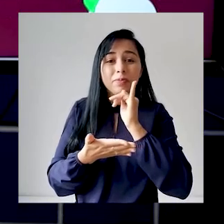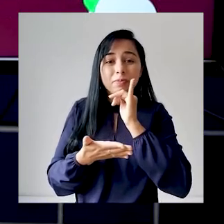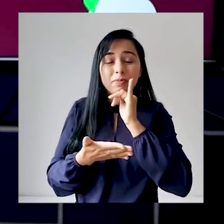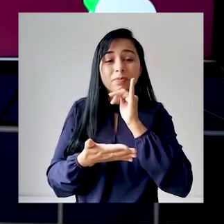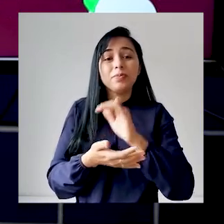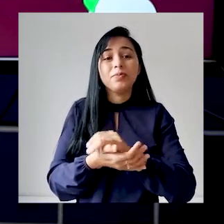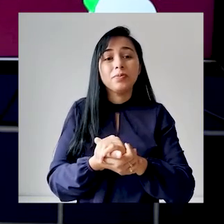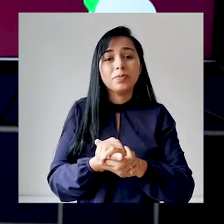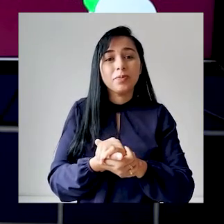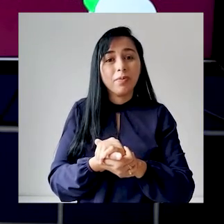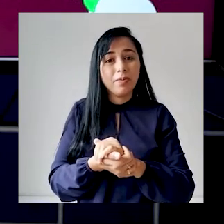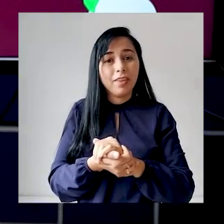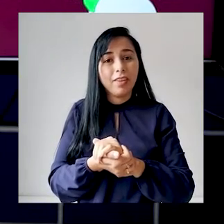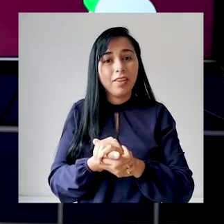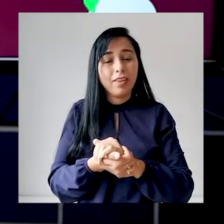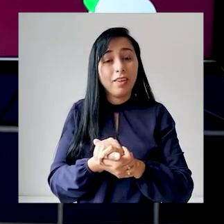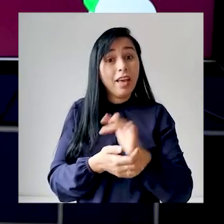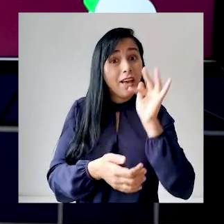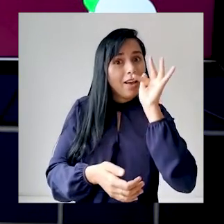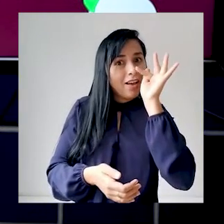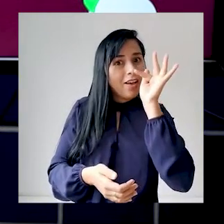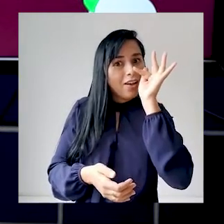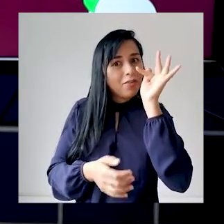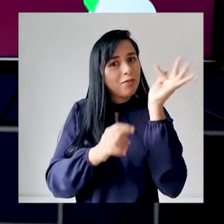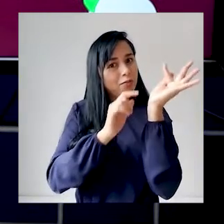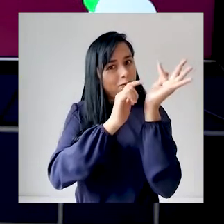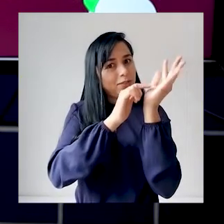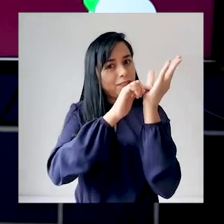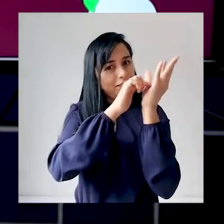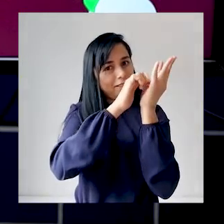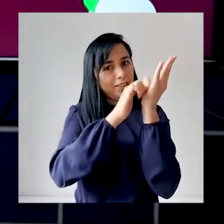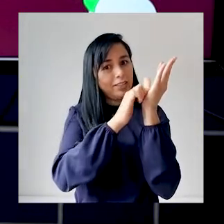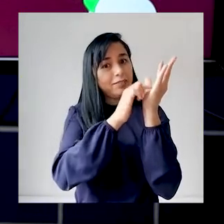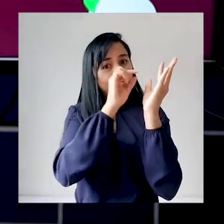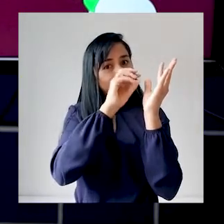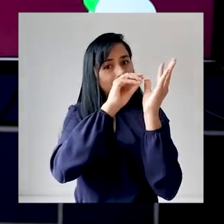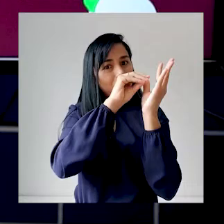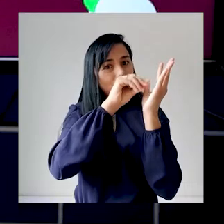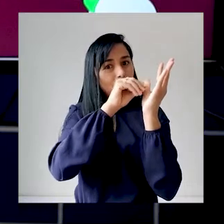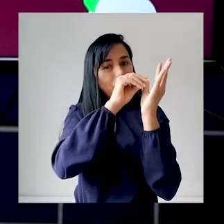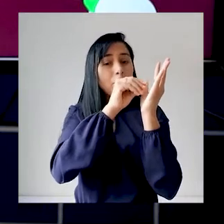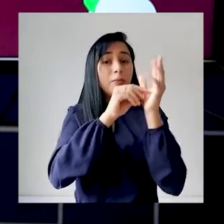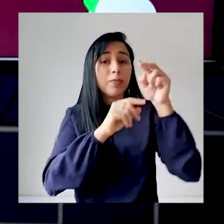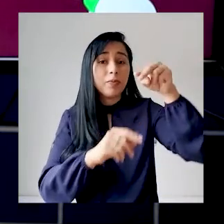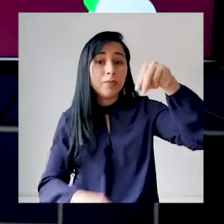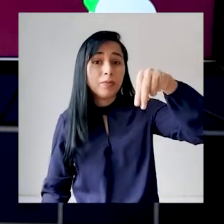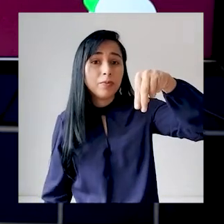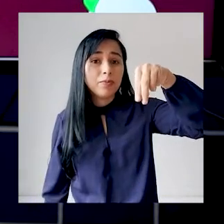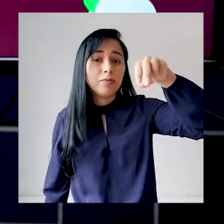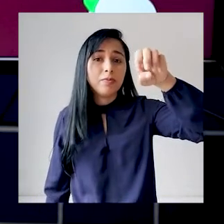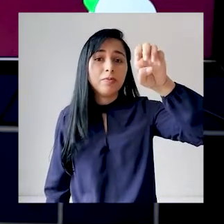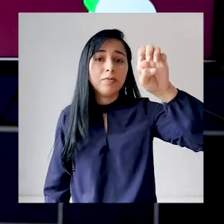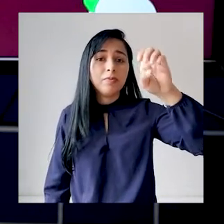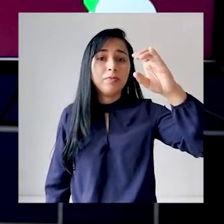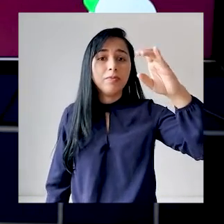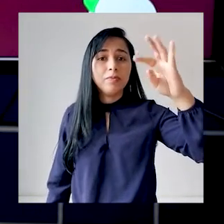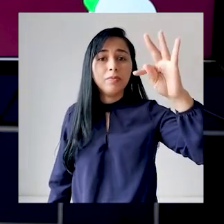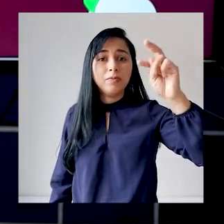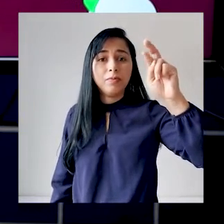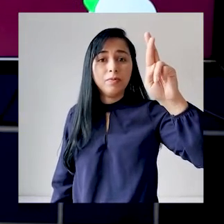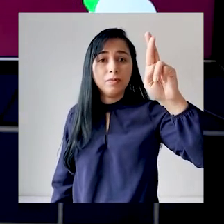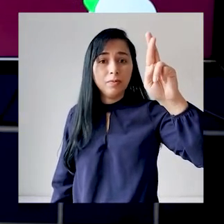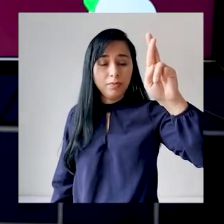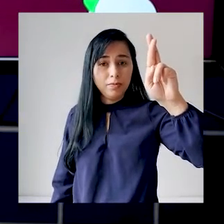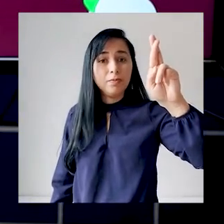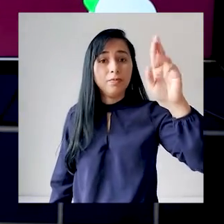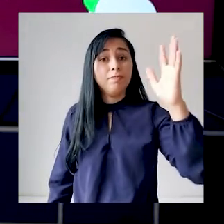néctar. O néctar é uma estrutura açucarada presente em flores. As